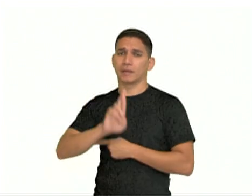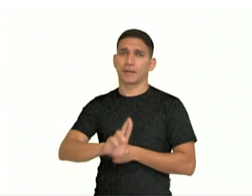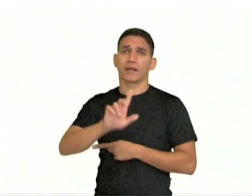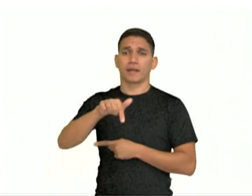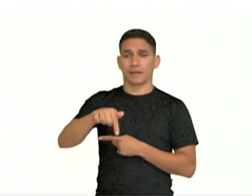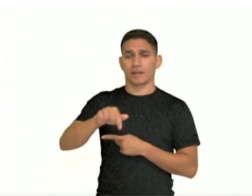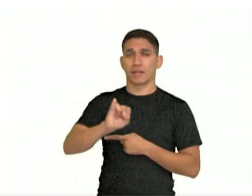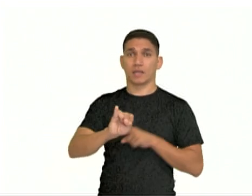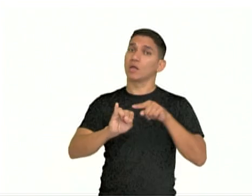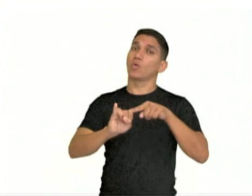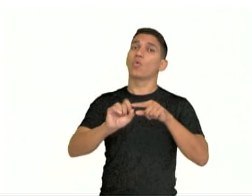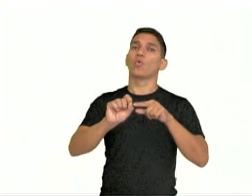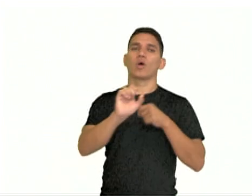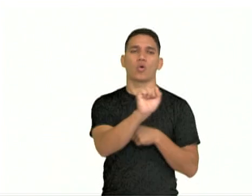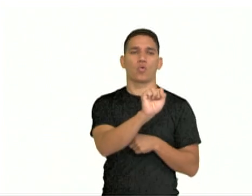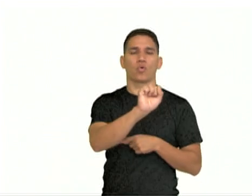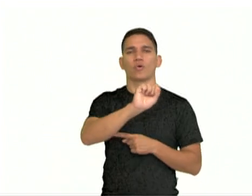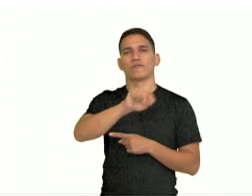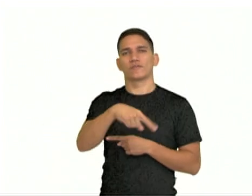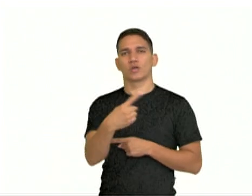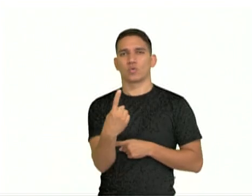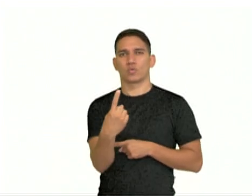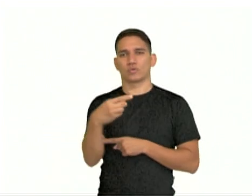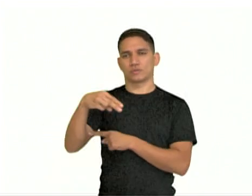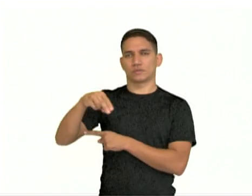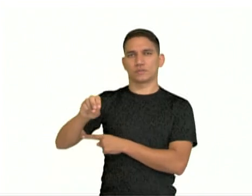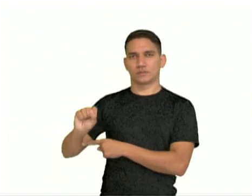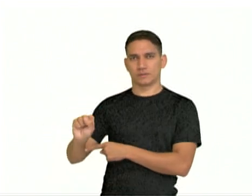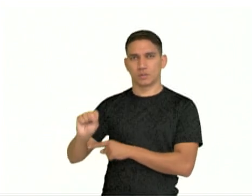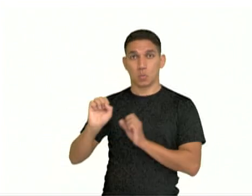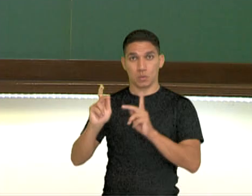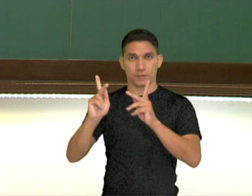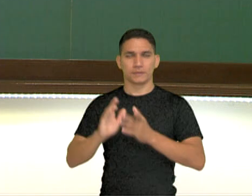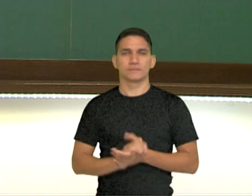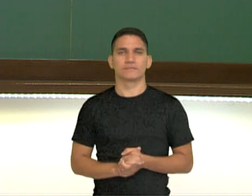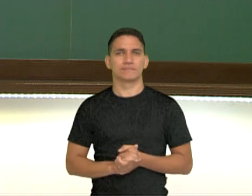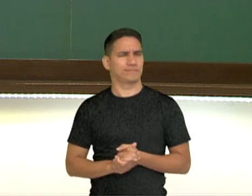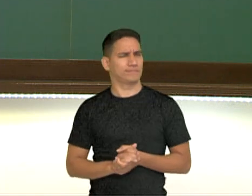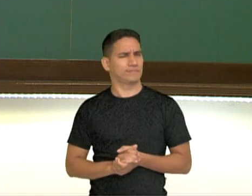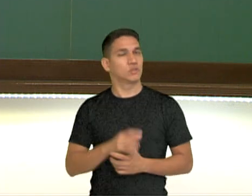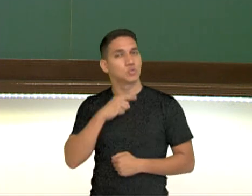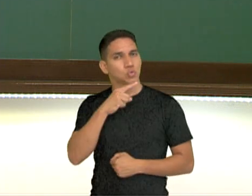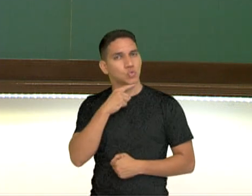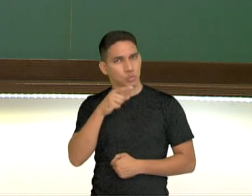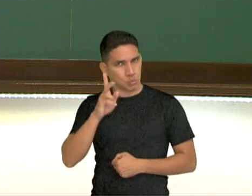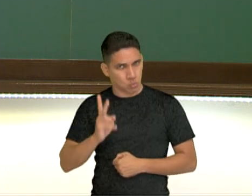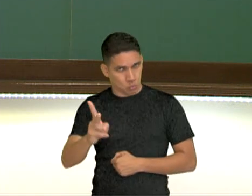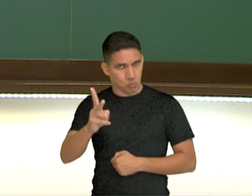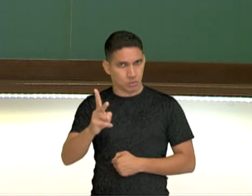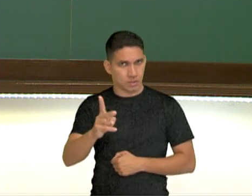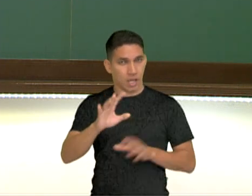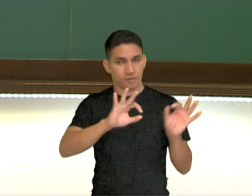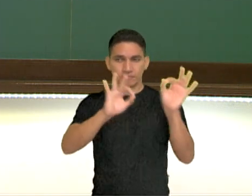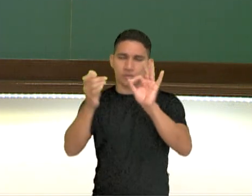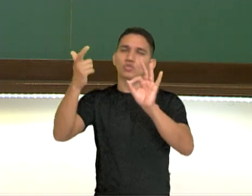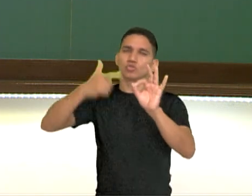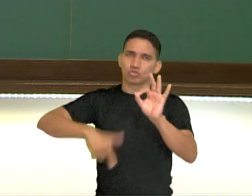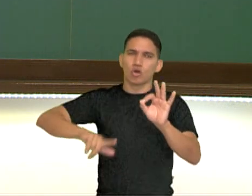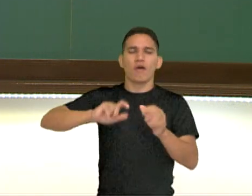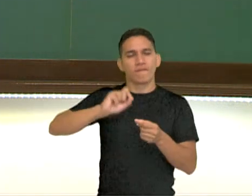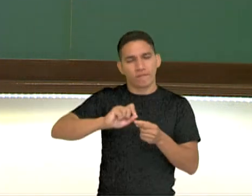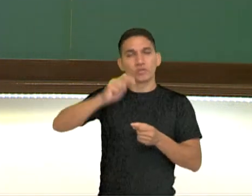de 8,1 Newton por segundo. Beleza? Tá na dúvida, meus queridos? E assista a aula e